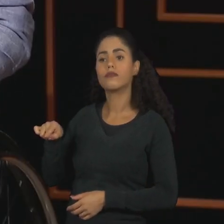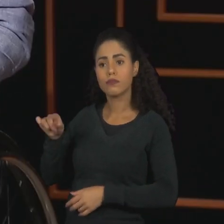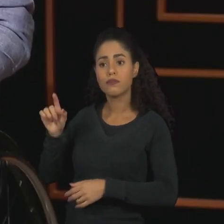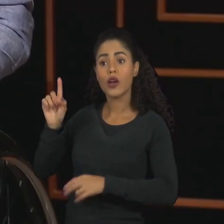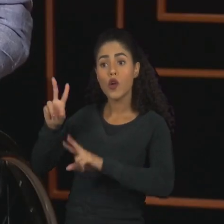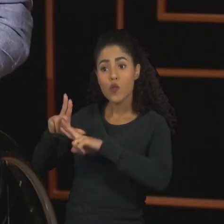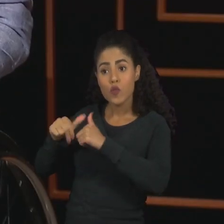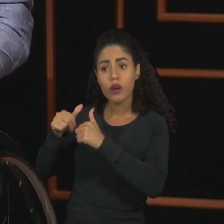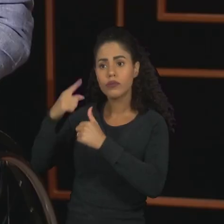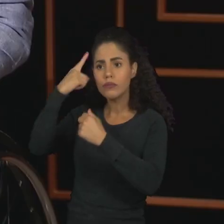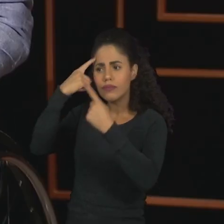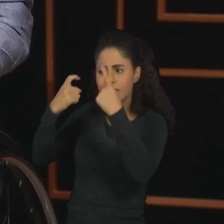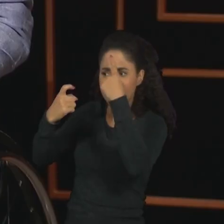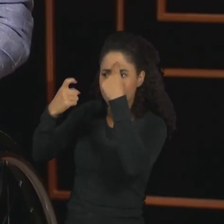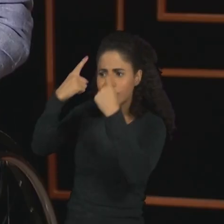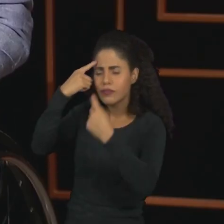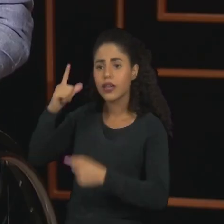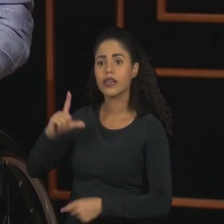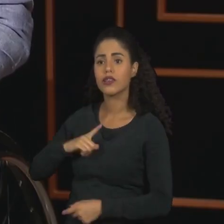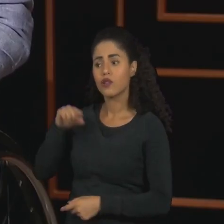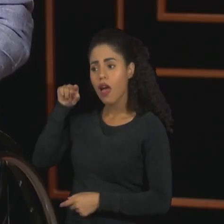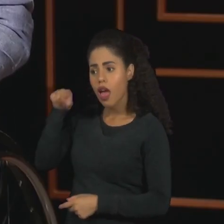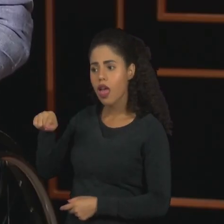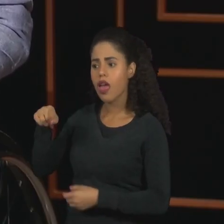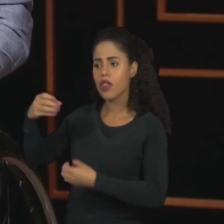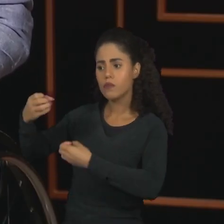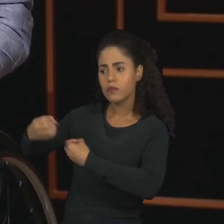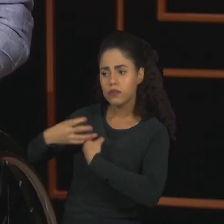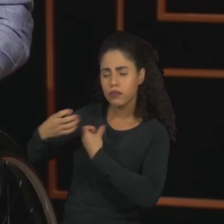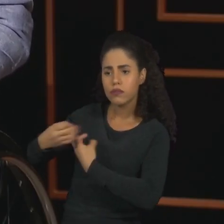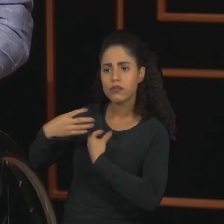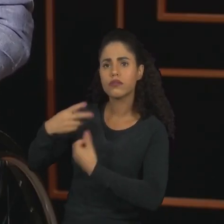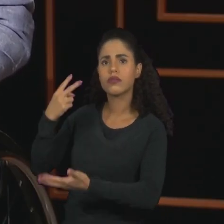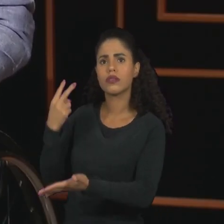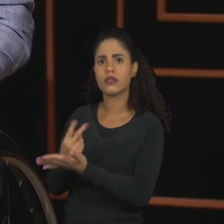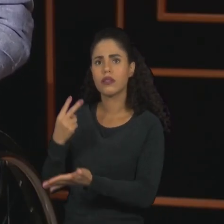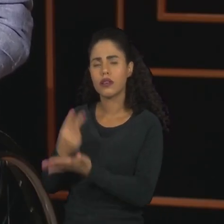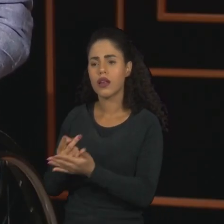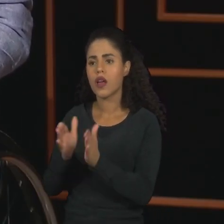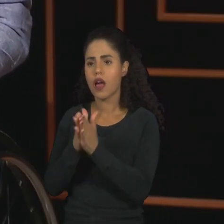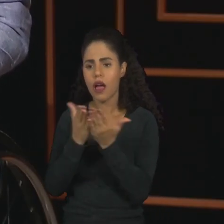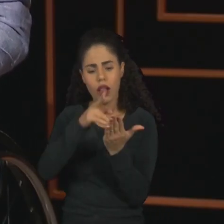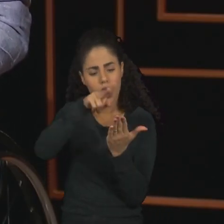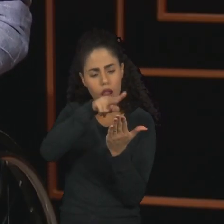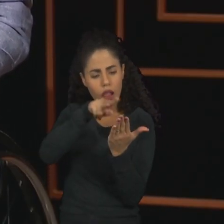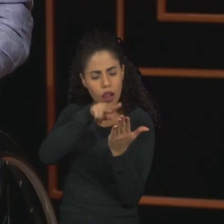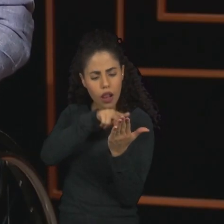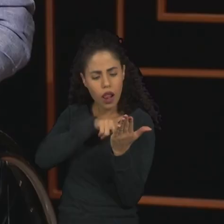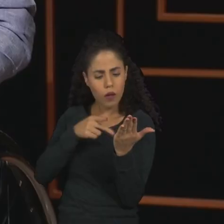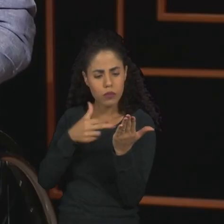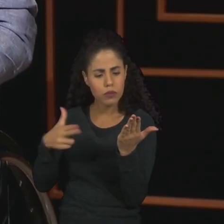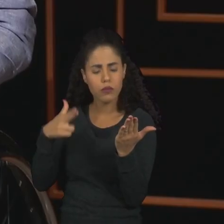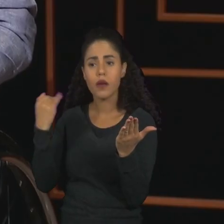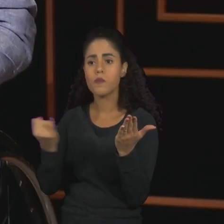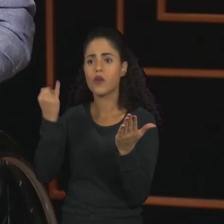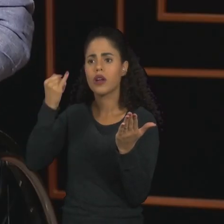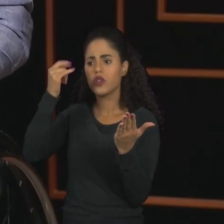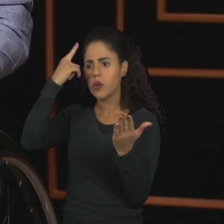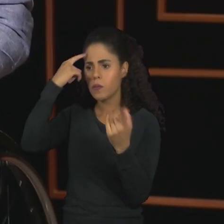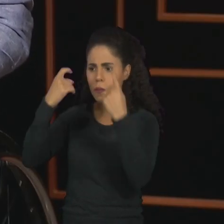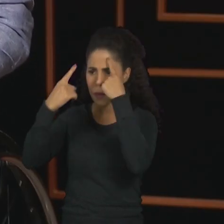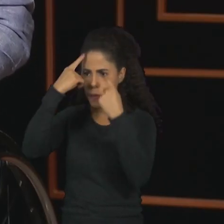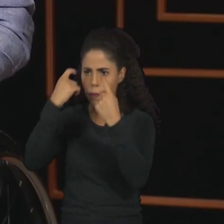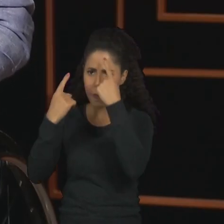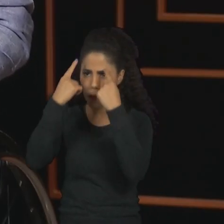das ideias, foi ele que me fez ler Nietzsche, foi ele que me fez ler Marx, foi ele que me fez ler